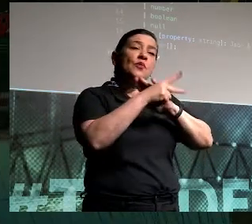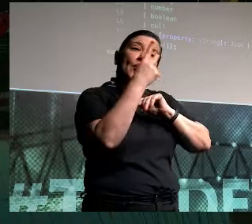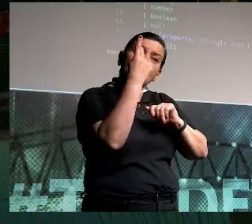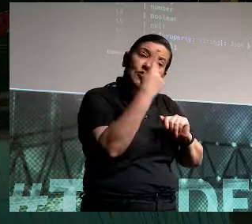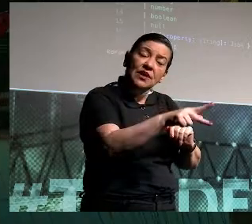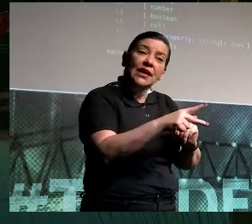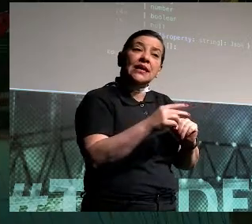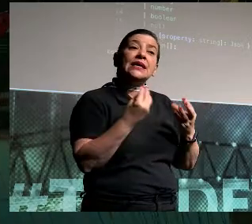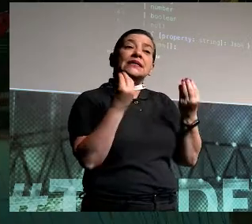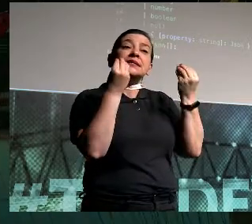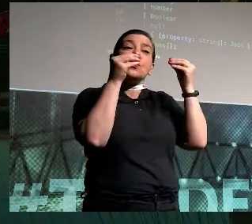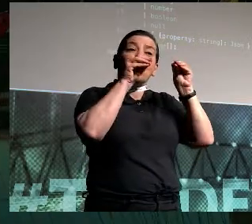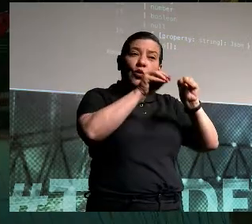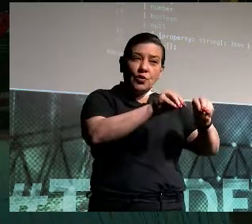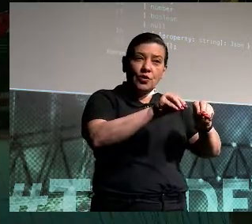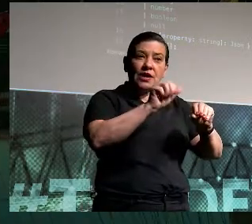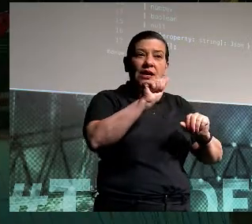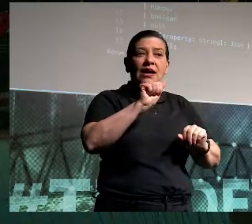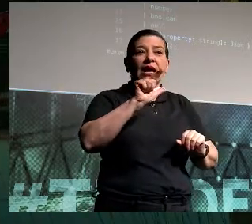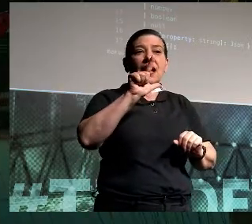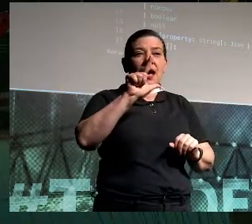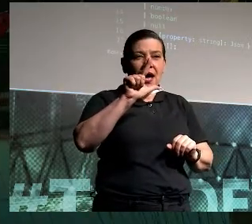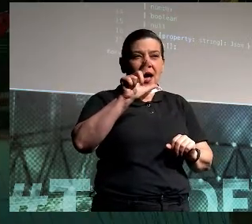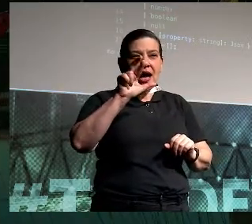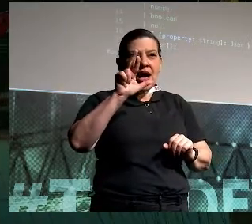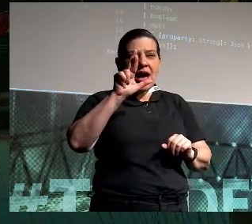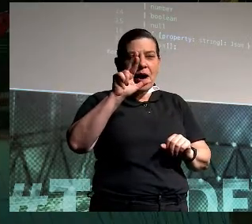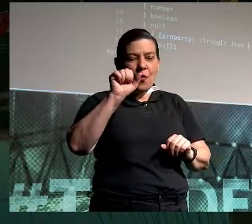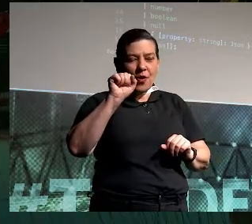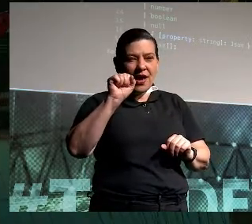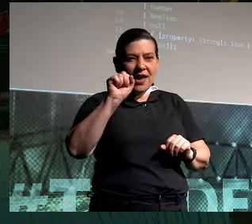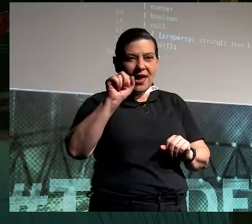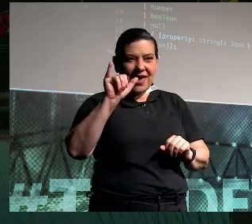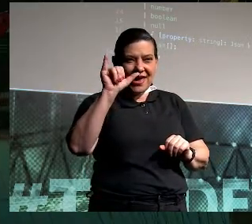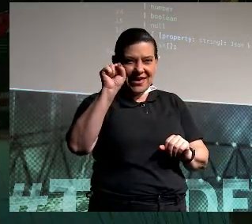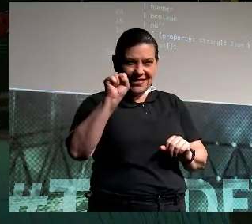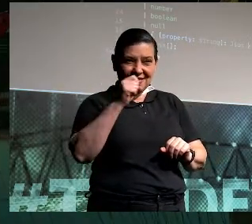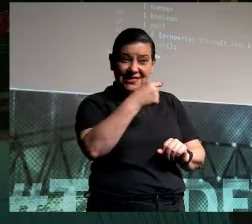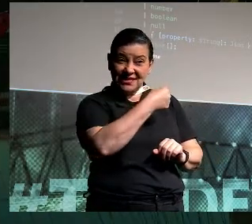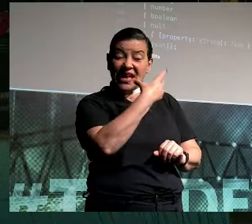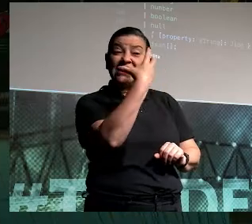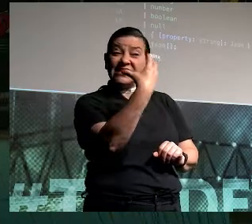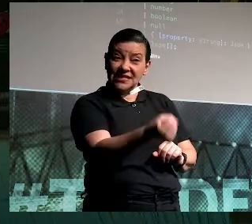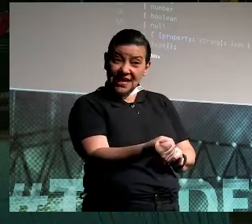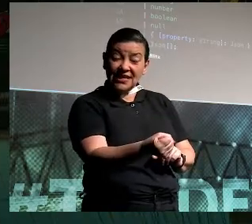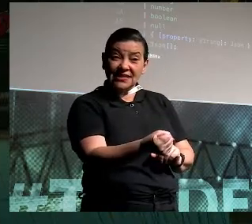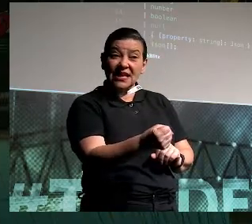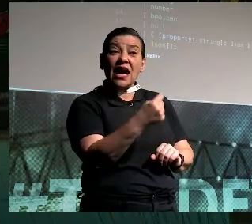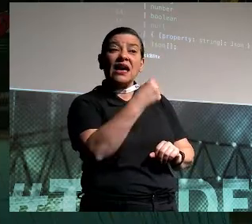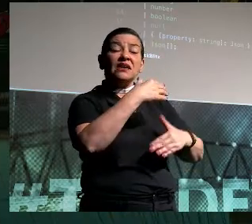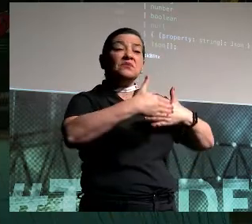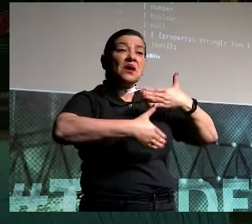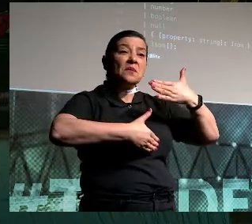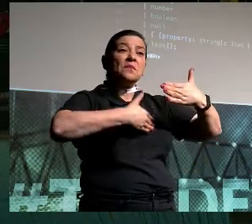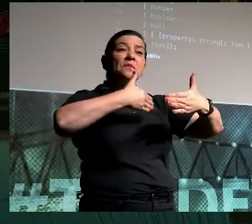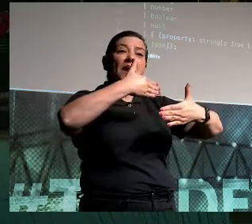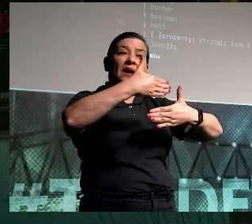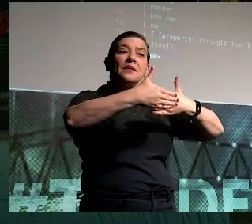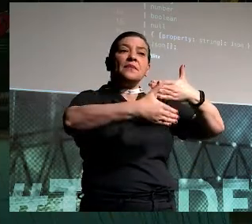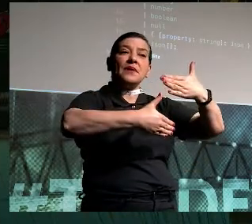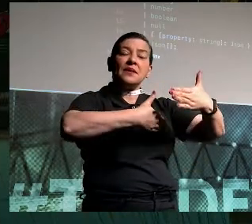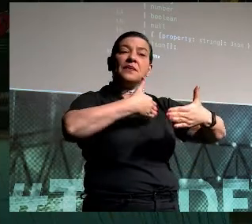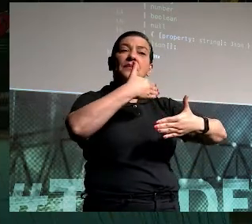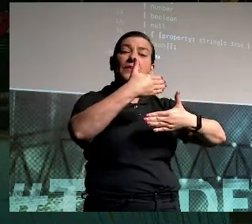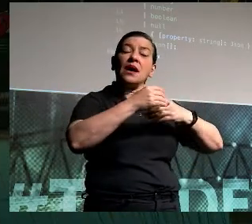se eu passar para ele um array do próprio tipo dele, olha só, ele aceita. E daí ele vai fazendo isso